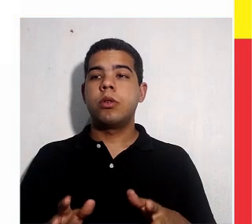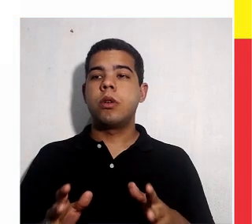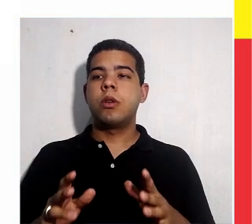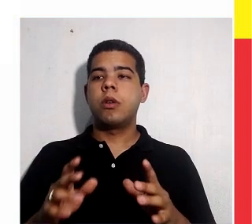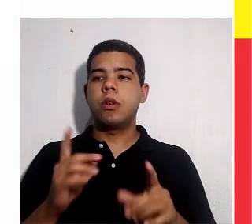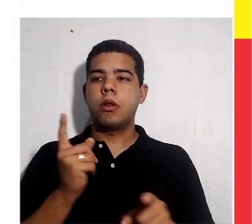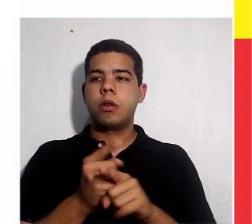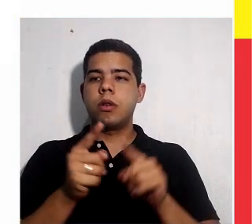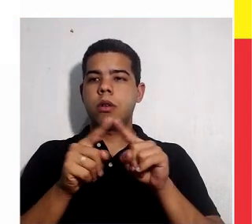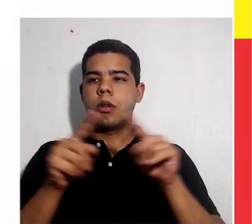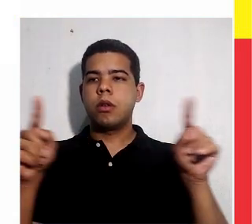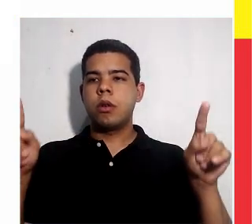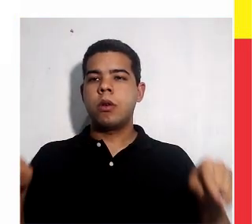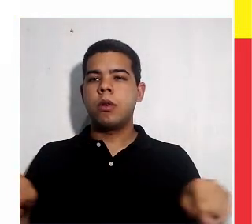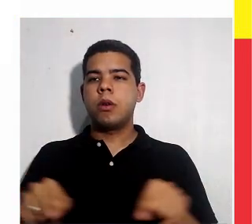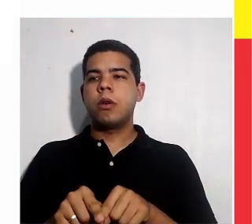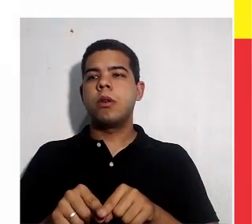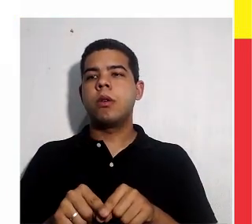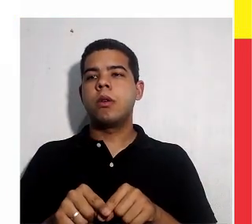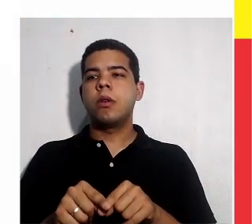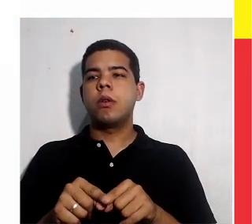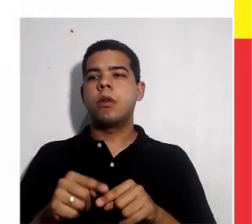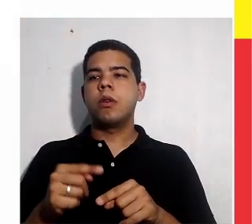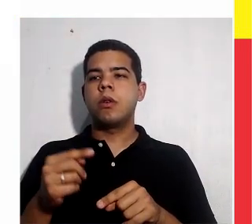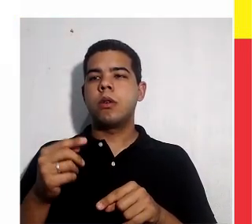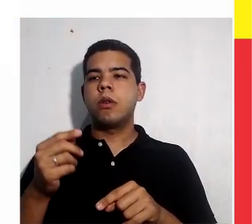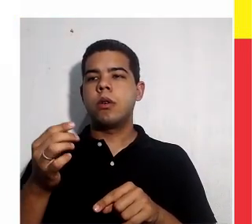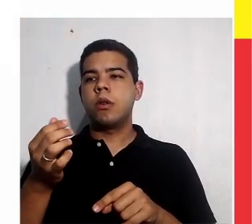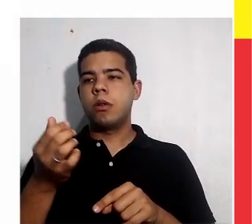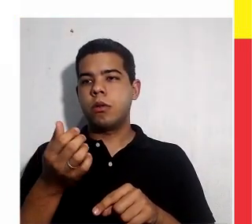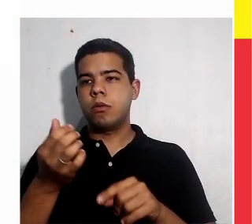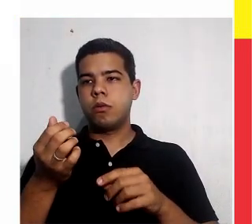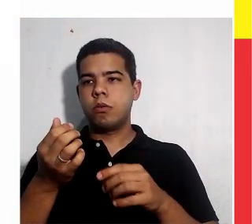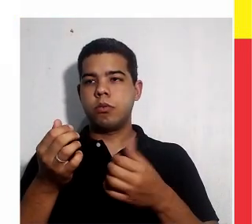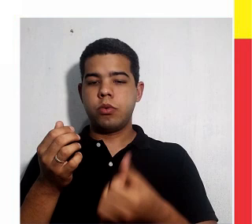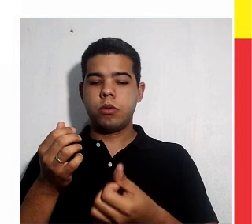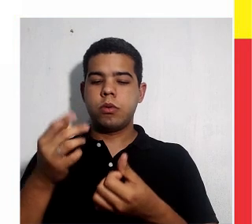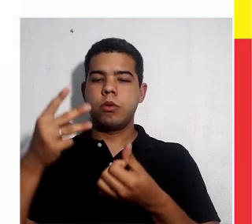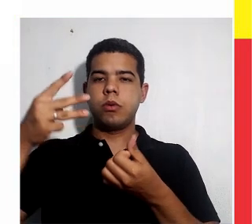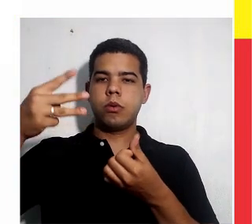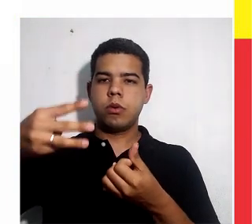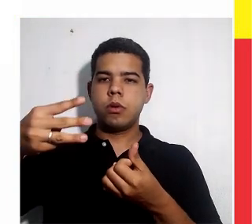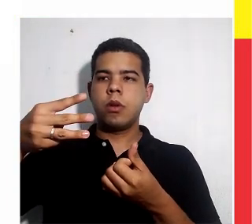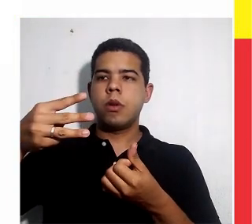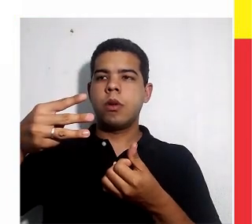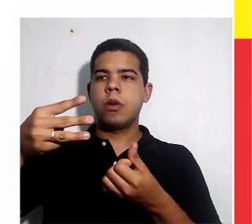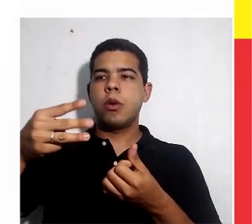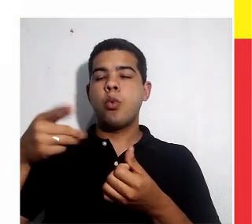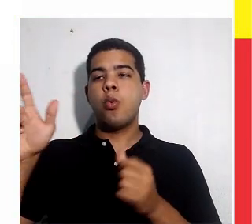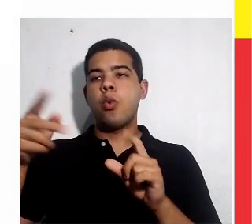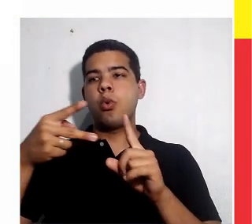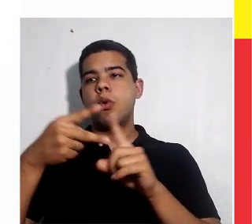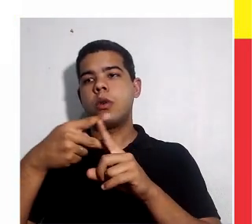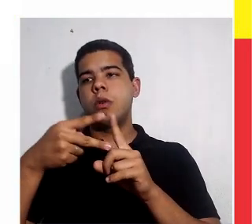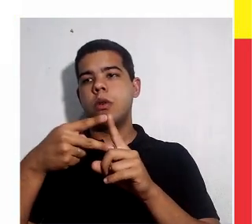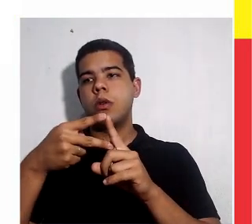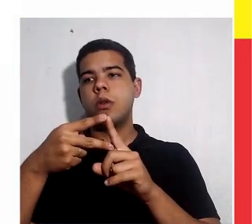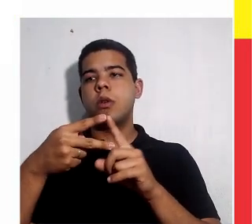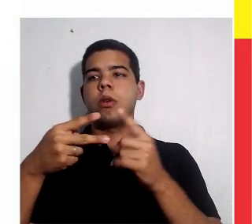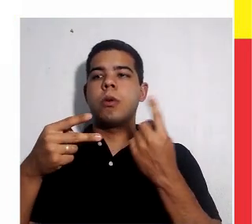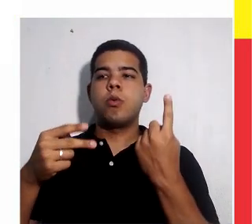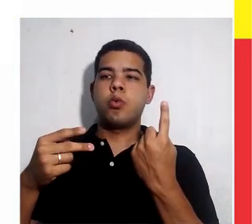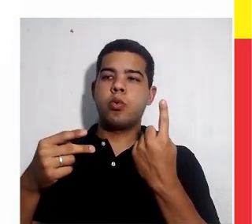com medidas 3 metros e 6 metros e o triângulo com base 1 metro e altura 2